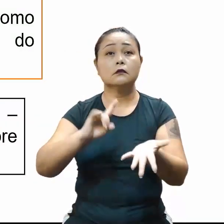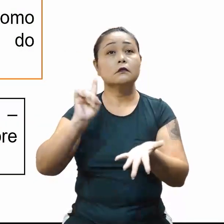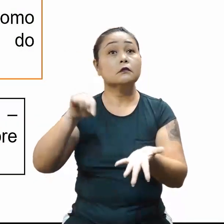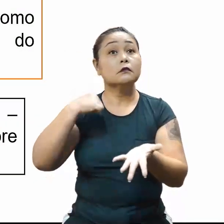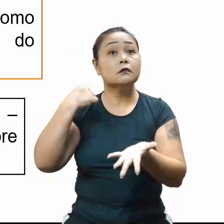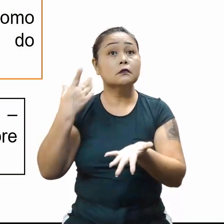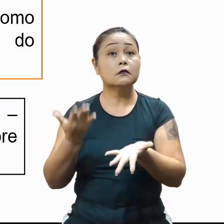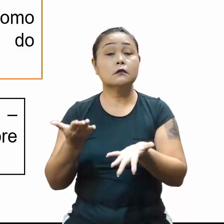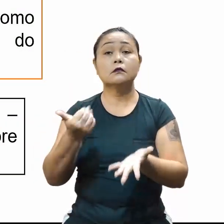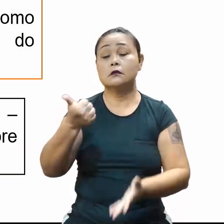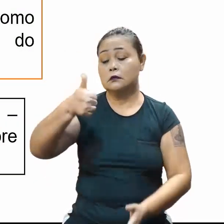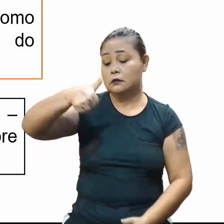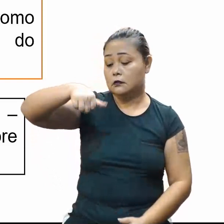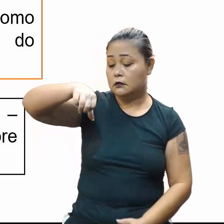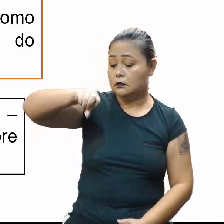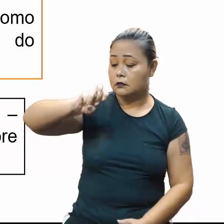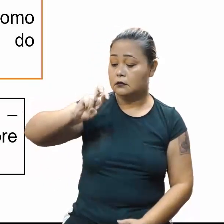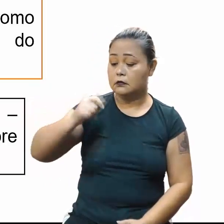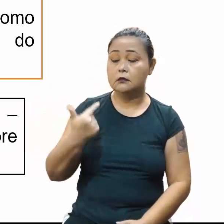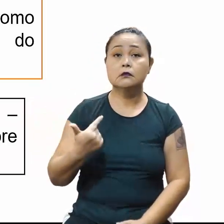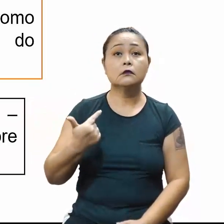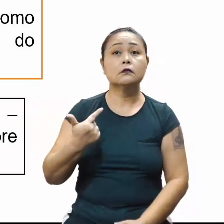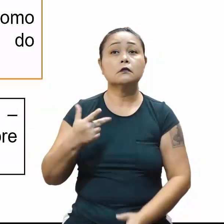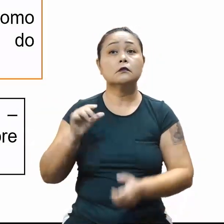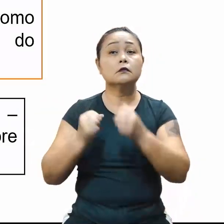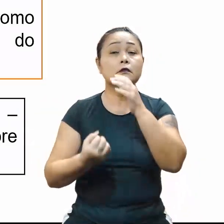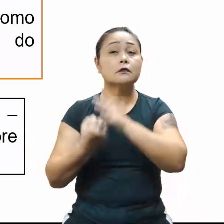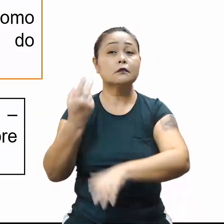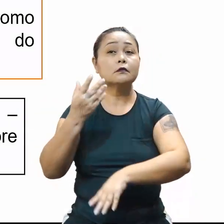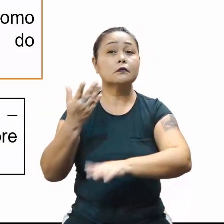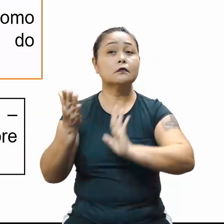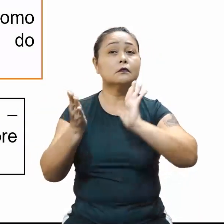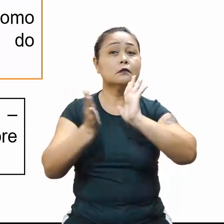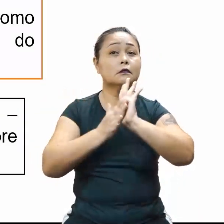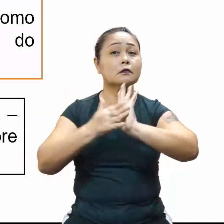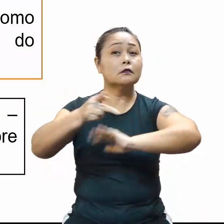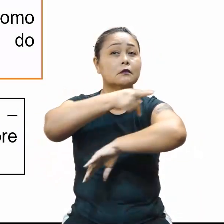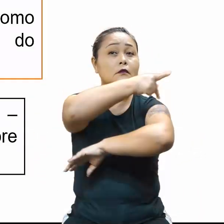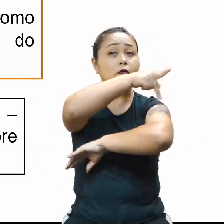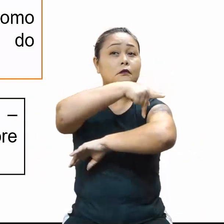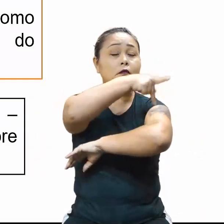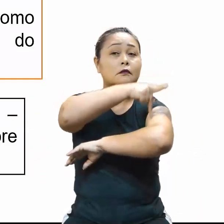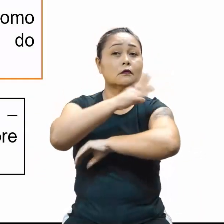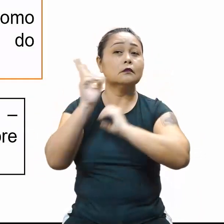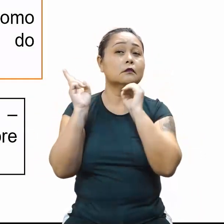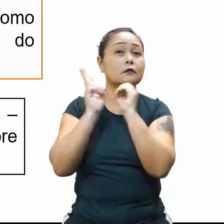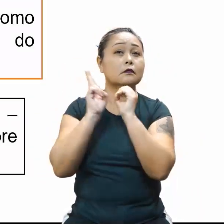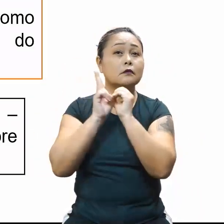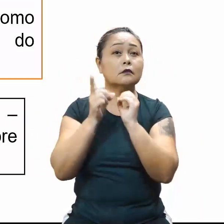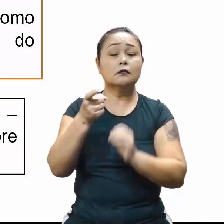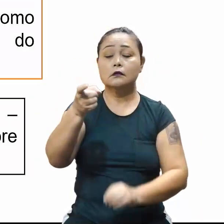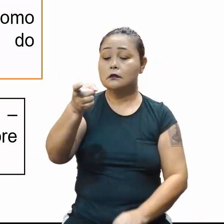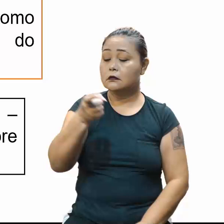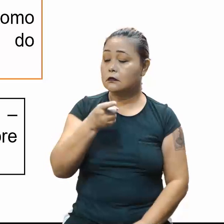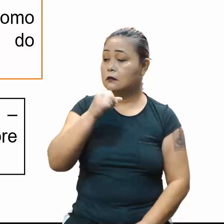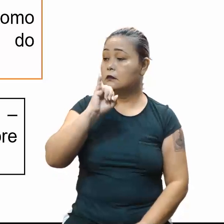Até que em 1952 propõe a criação do Parque Indígena do Xingu.